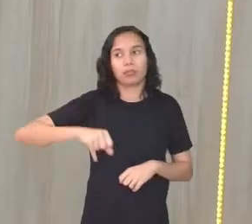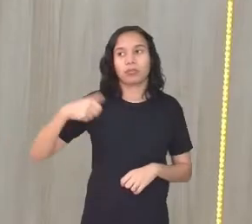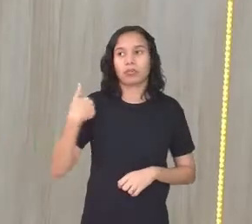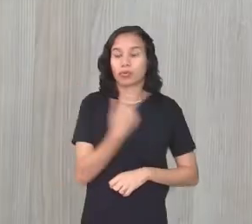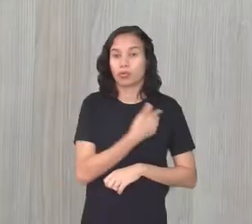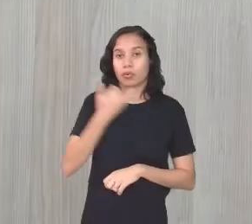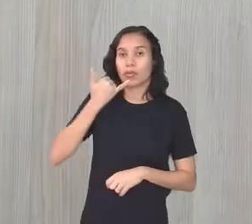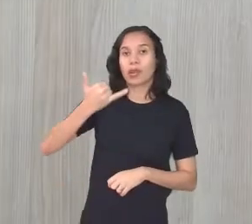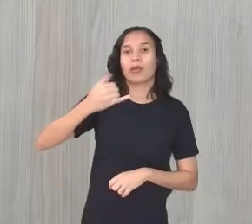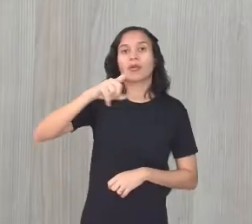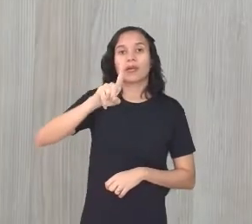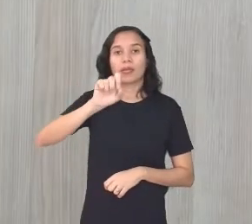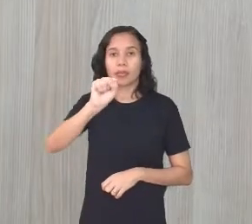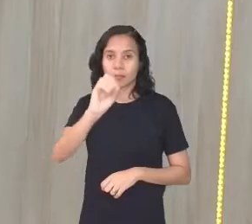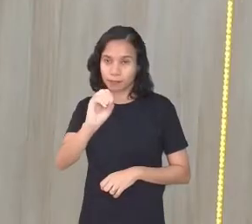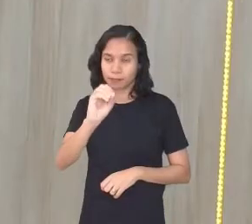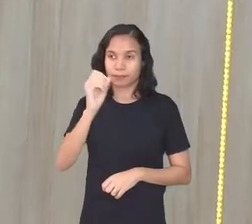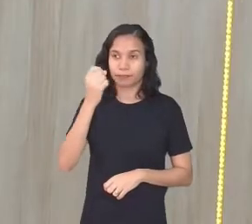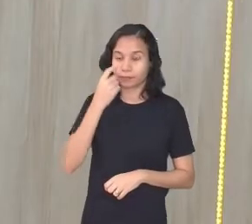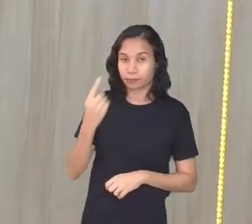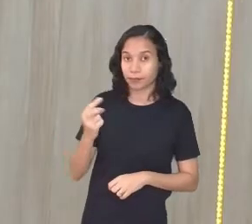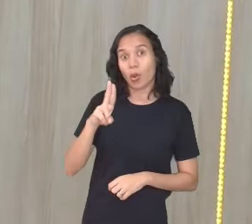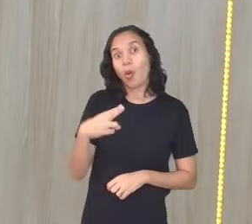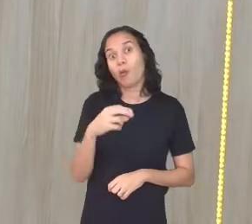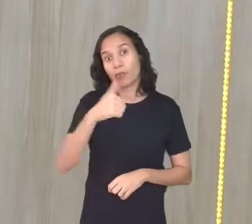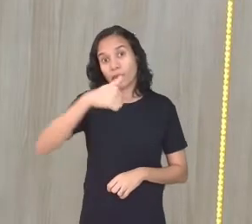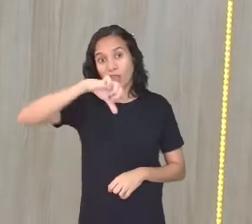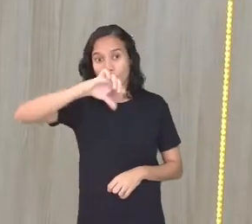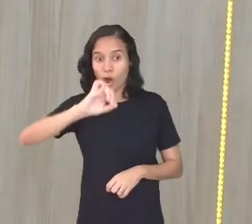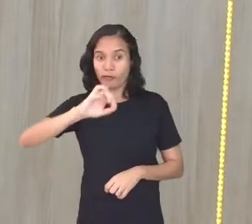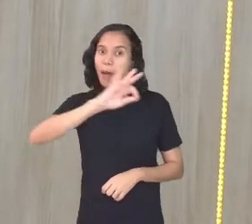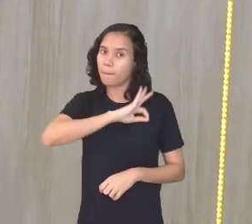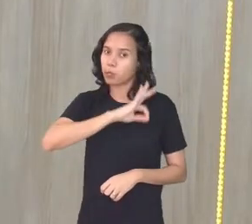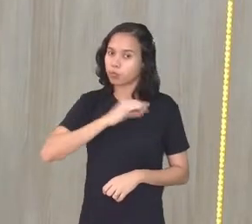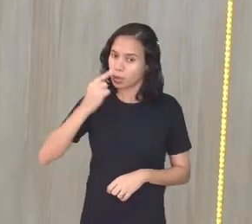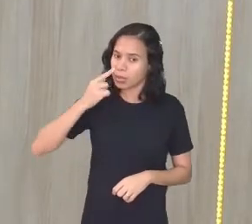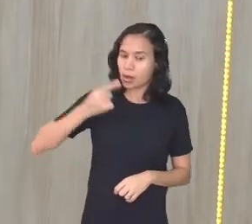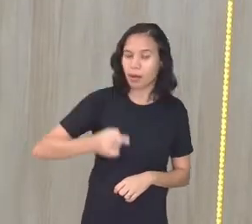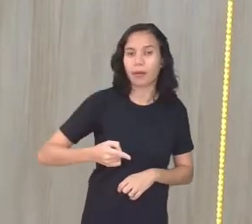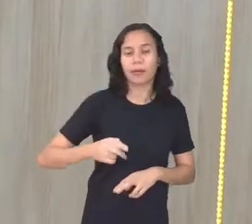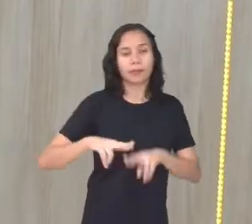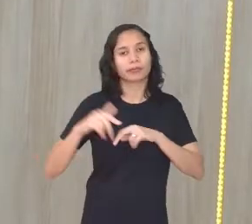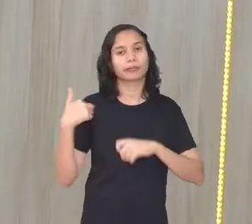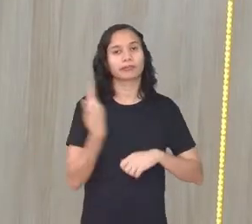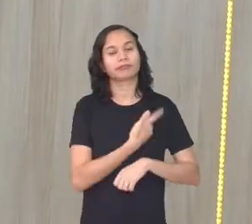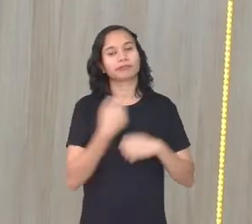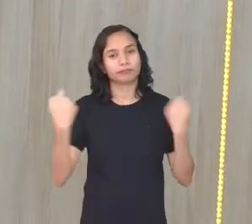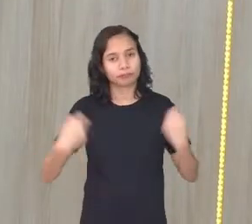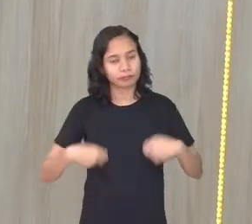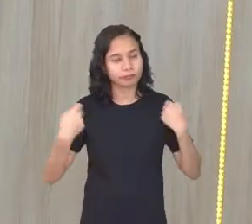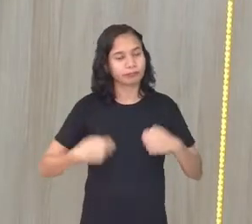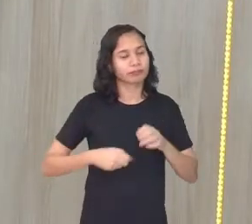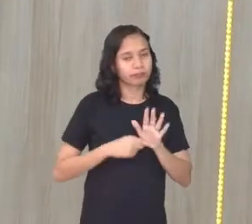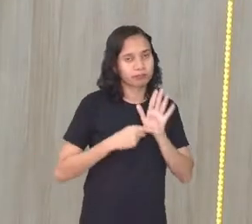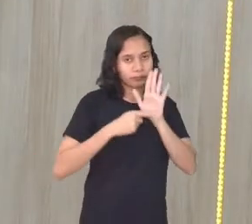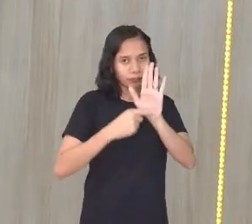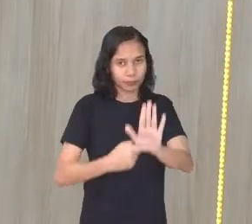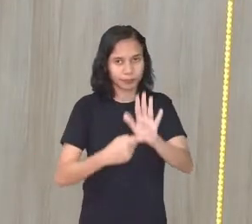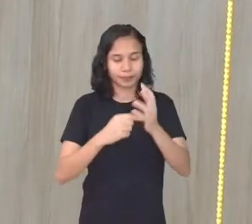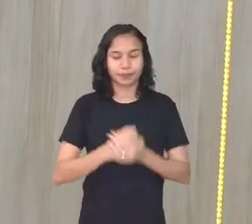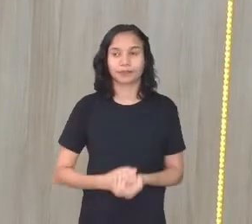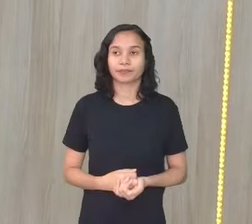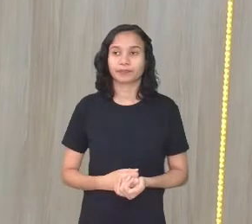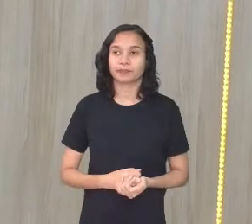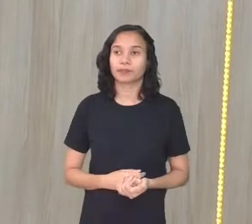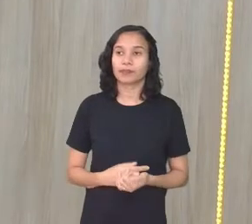Liga 180, 180 ou 190 a polícia Isso, imediatamente. A gente tem que buscar ajuda, tá? Buscar ajuda. E